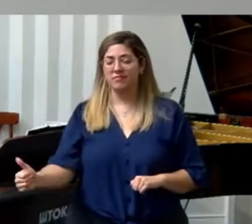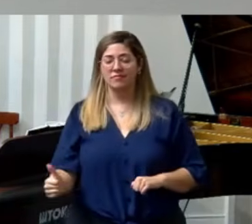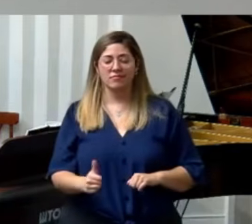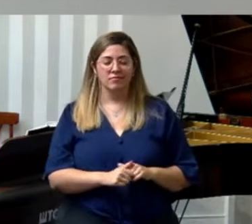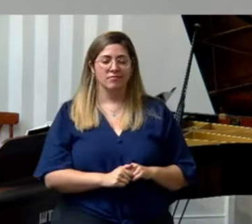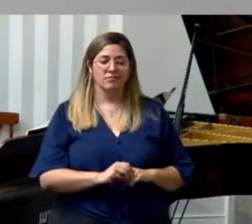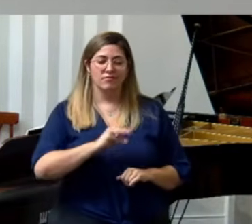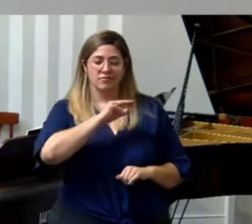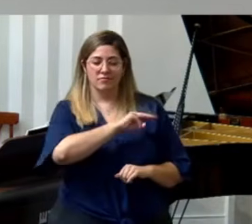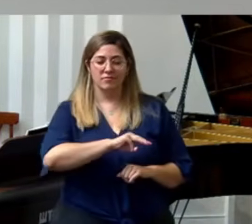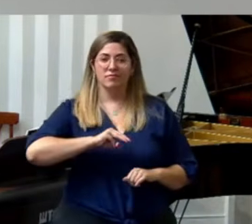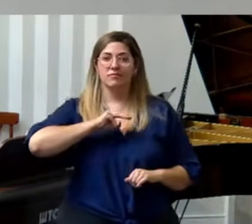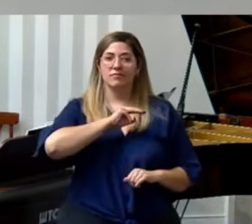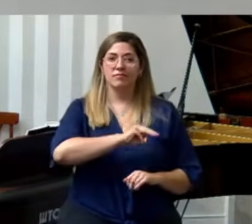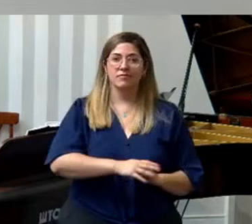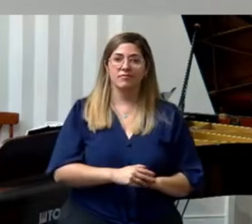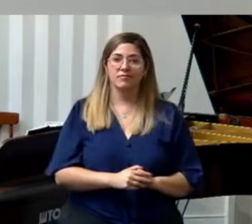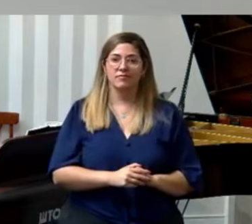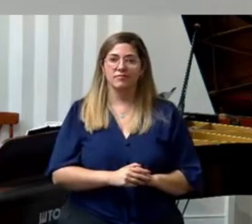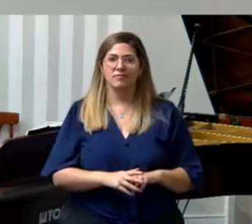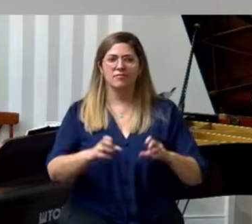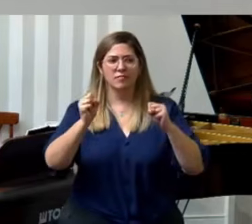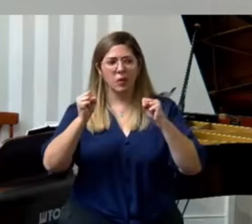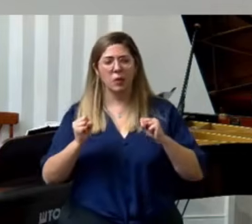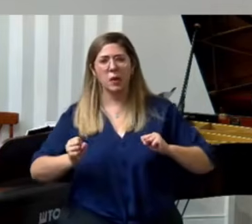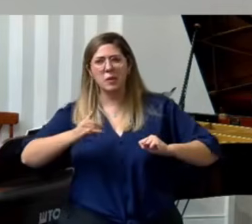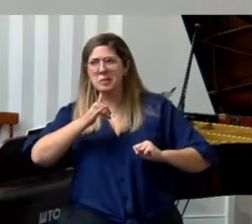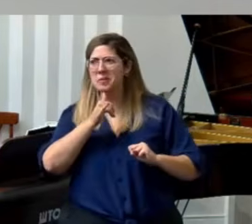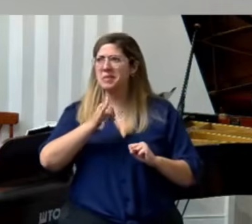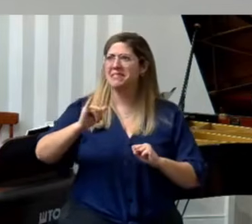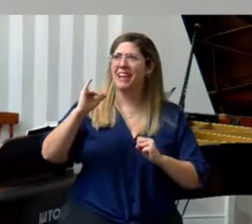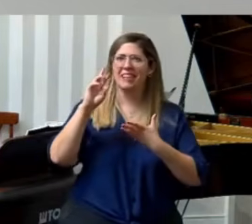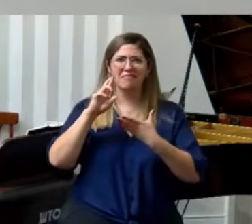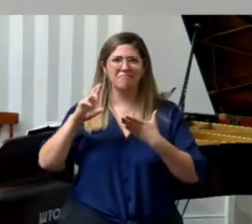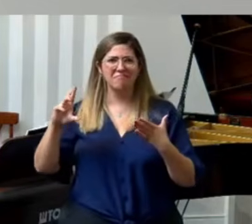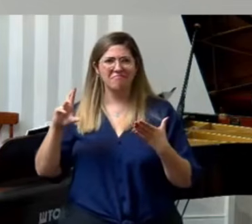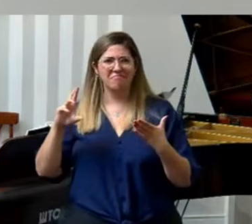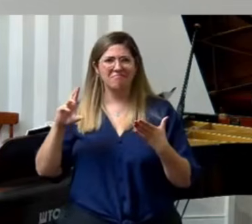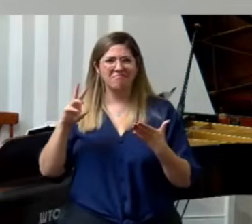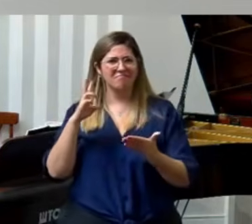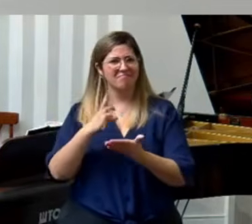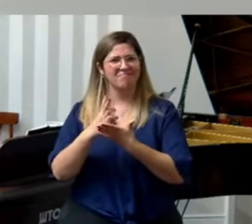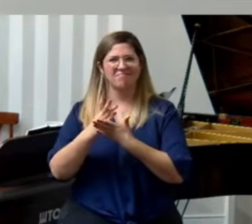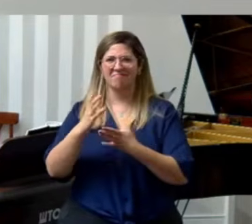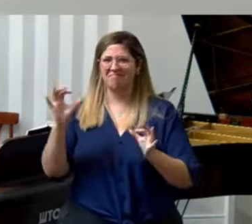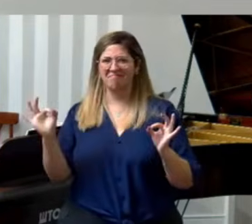um projeto que nós poderíamos dizer com garantia de sucesso.